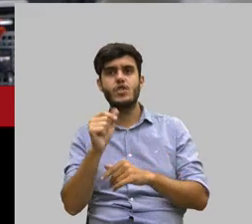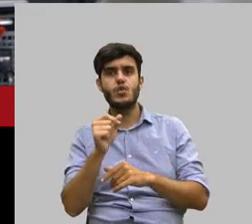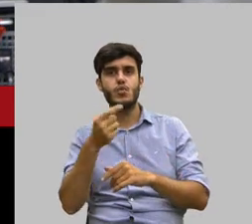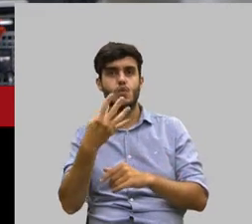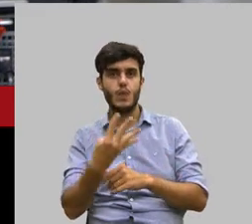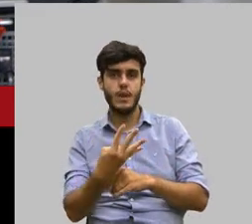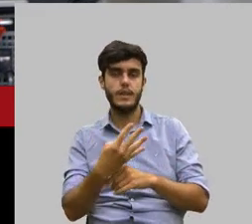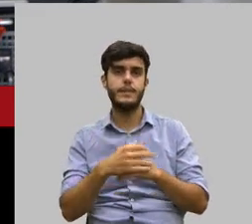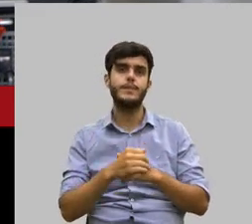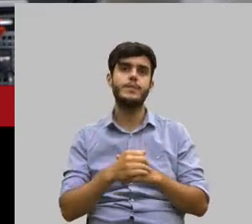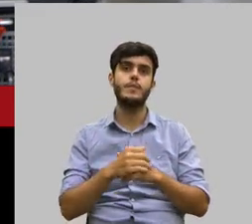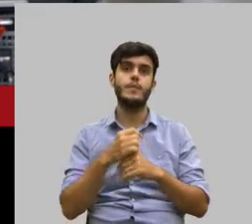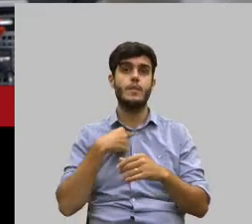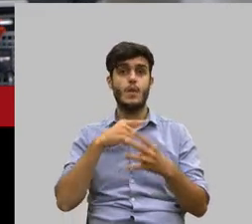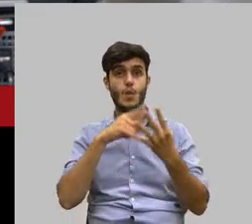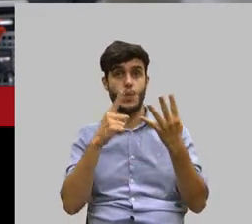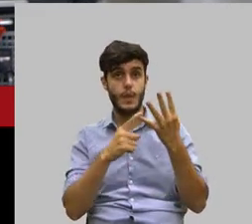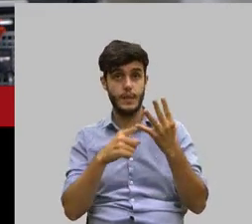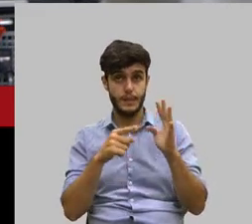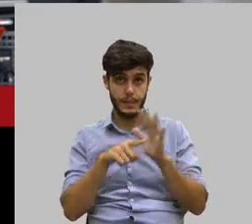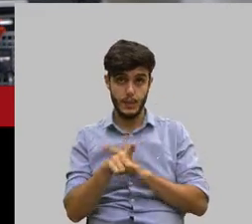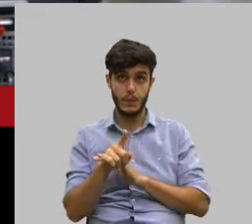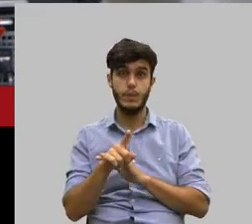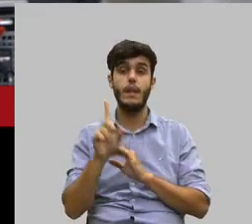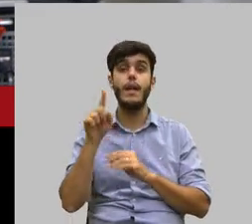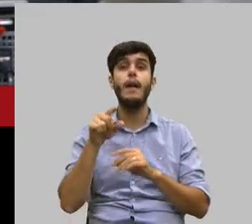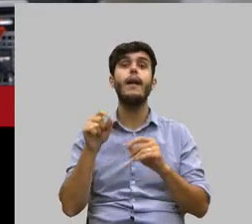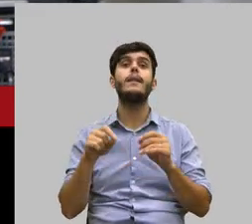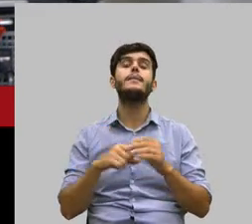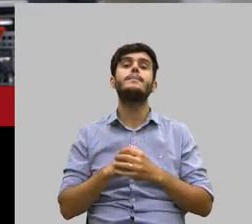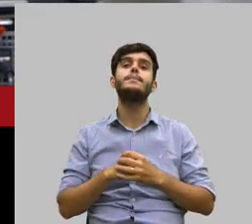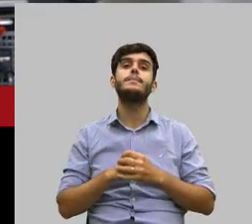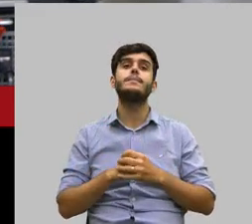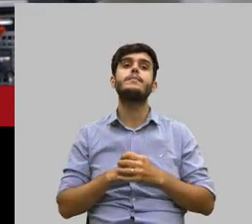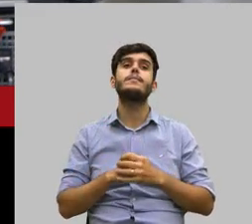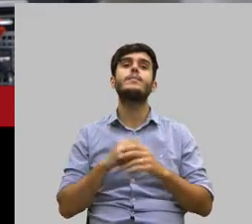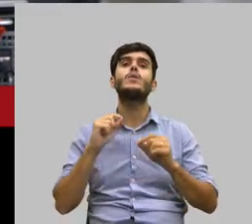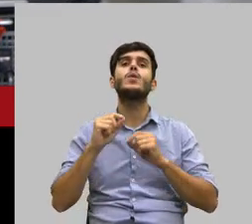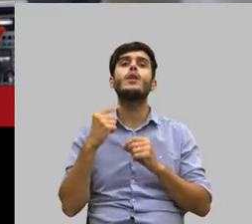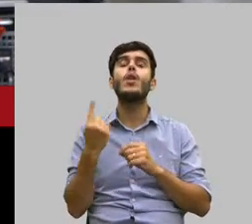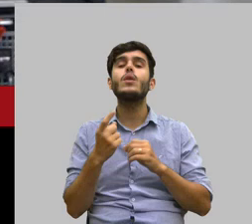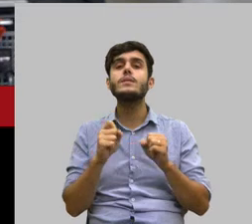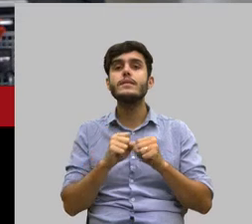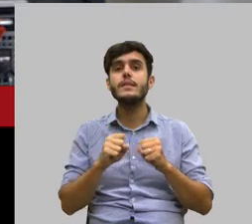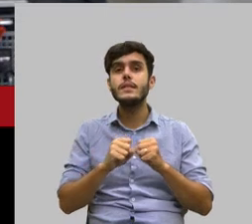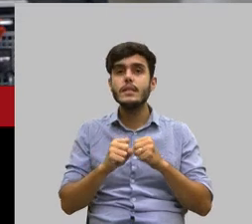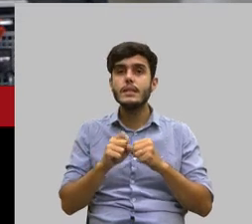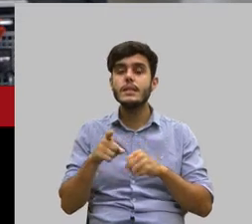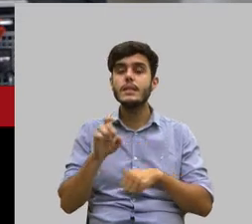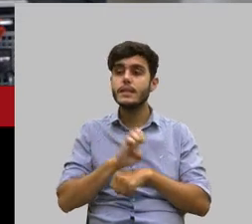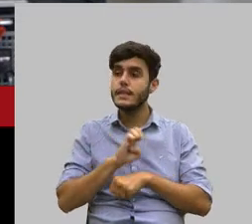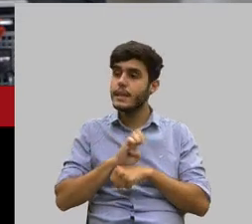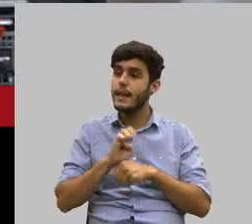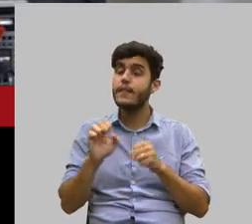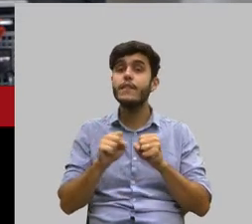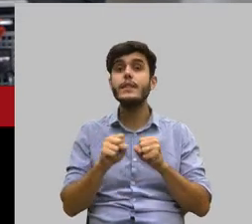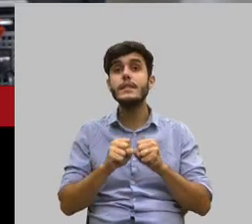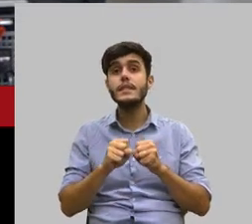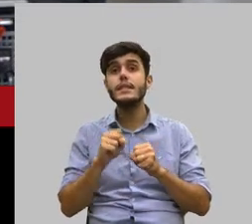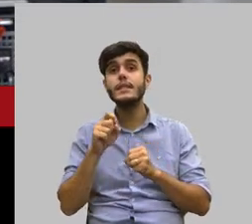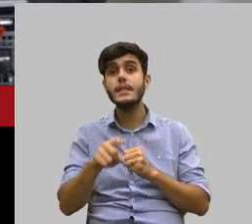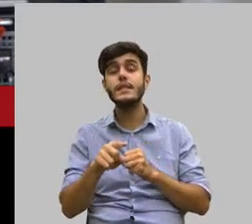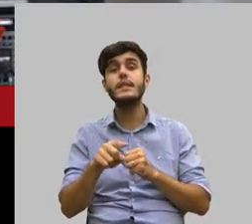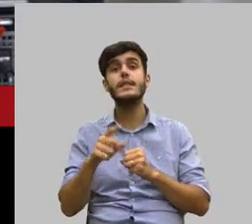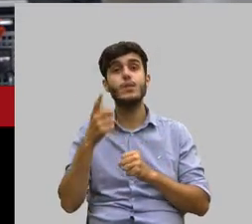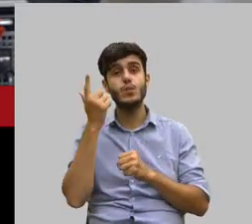pergunta é porque os números são de fato alarmantes o que que nós Faremos o que que o estado fará para